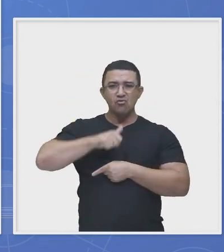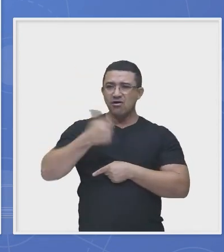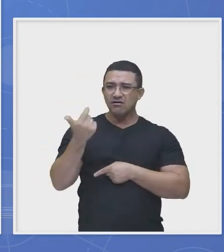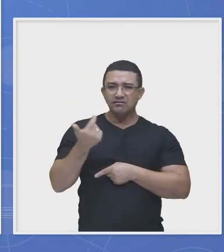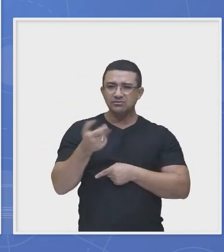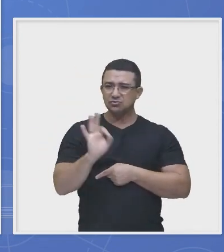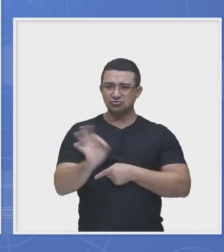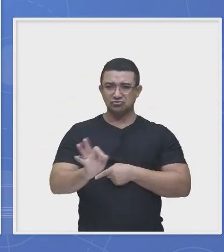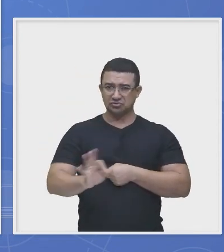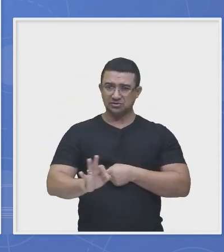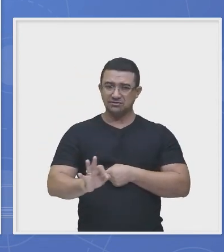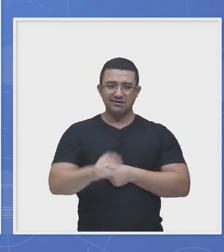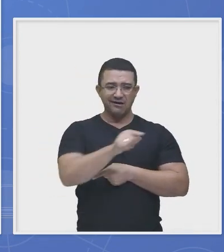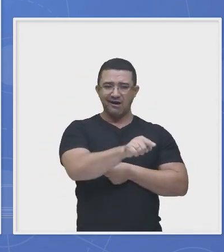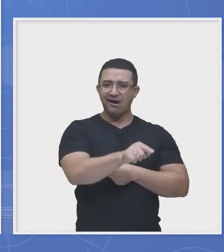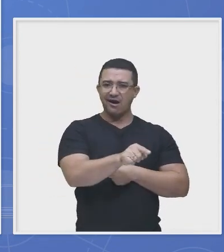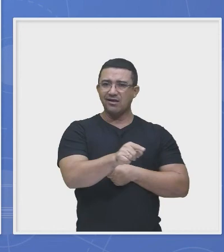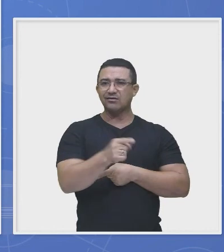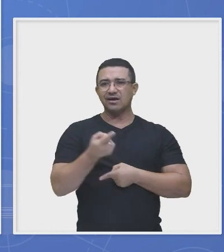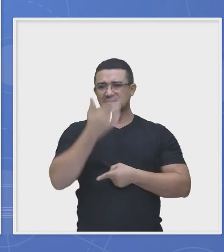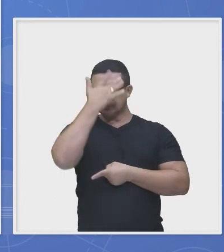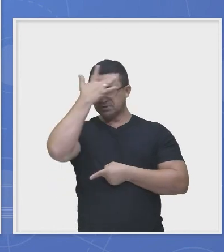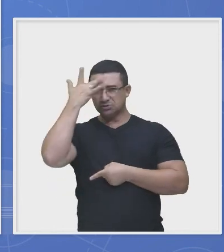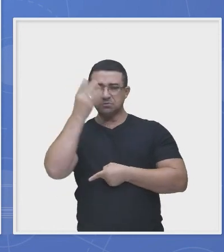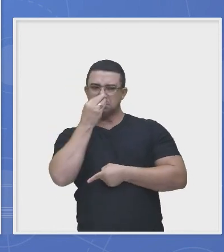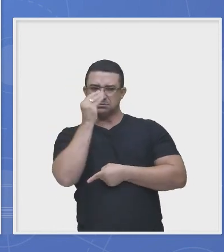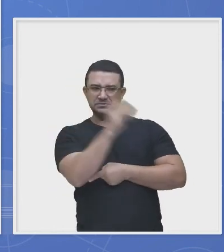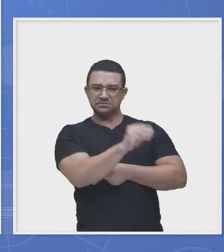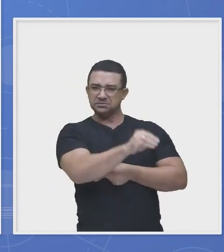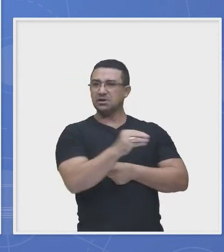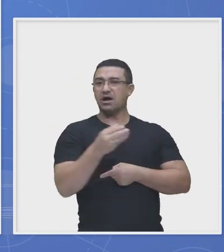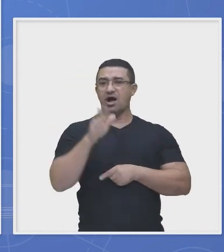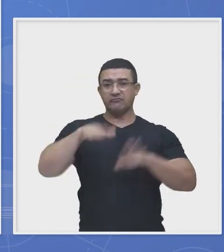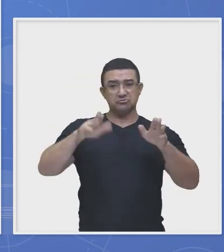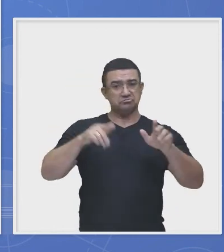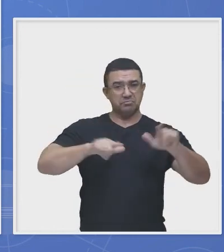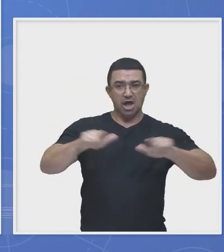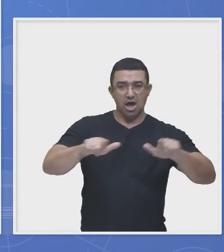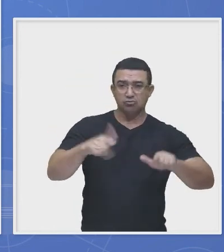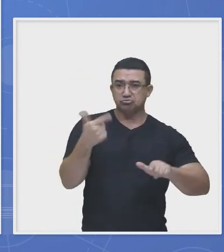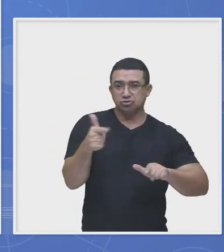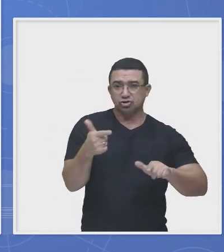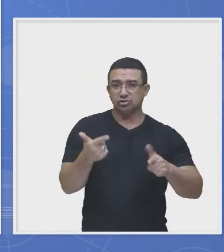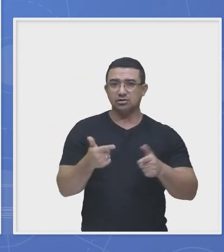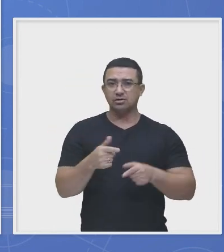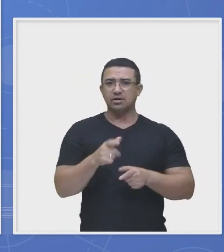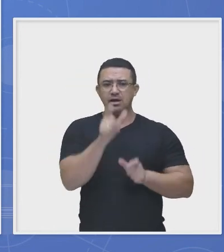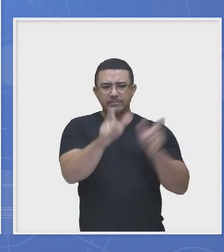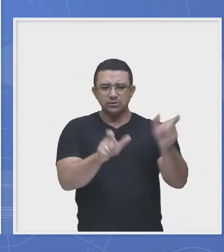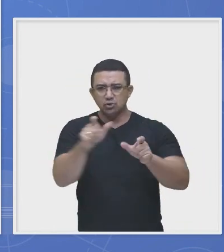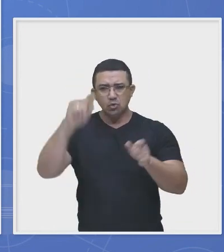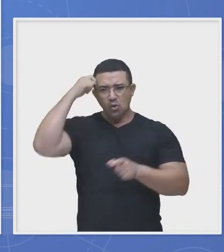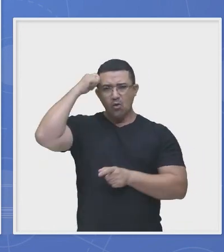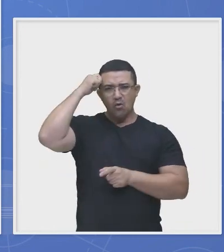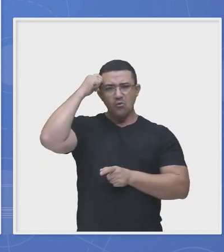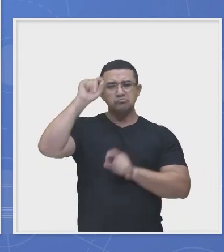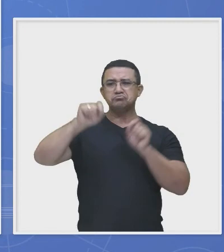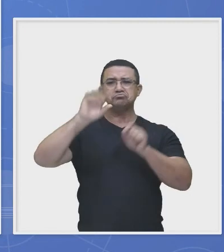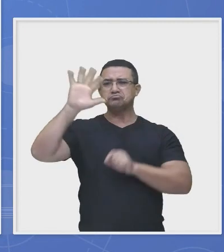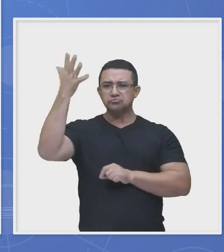causou? Marginalização, ou seja, desemprego. Então essas pessoas, os negros,